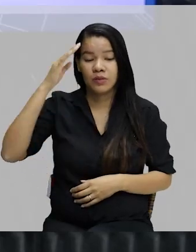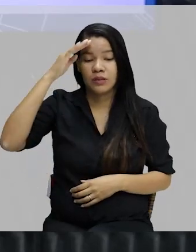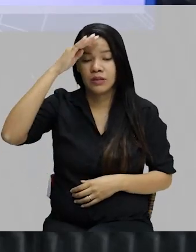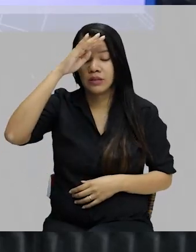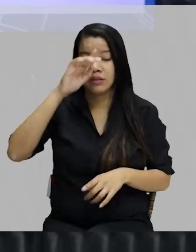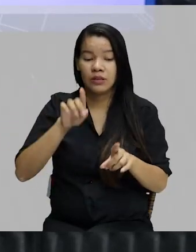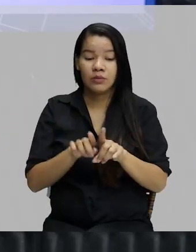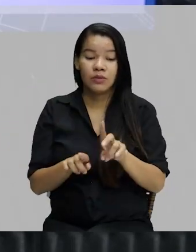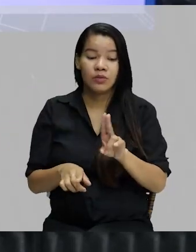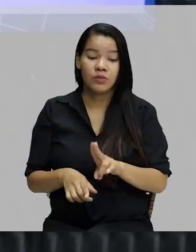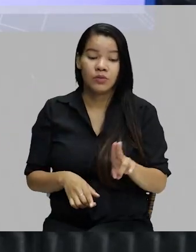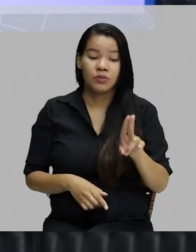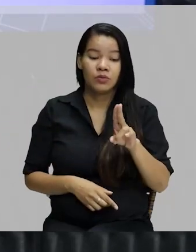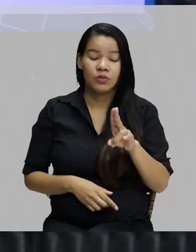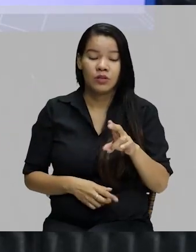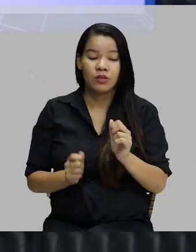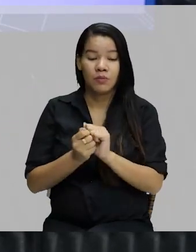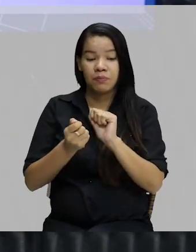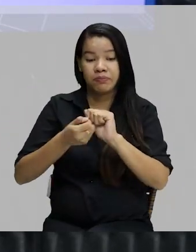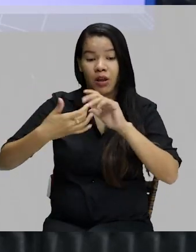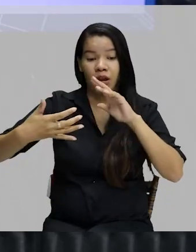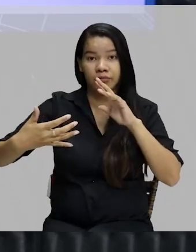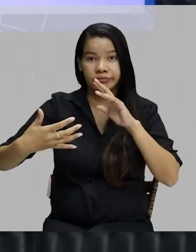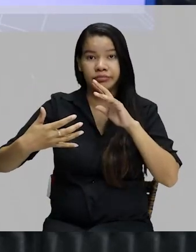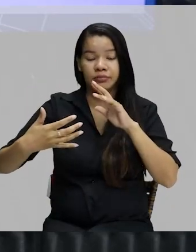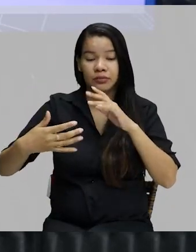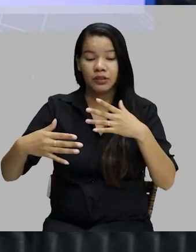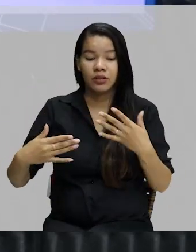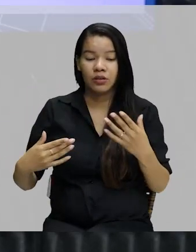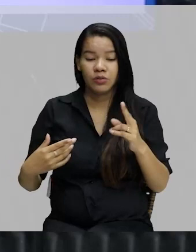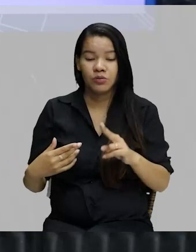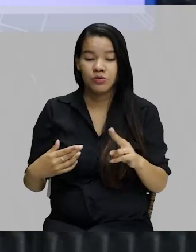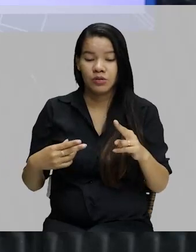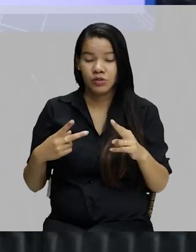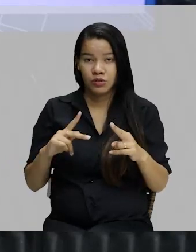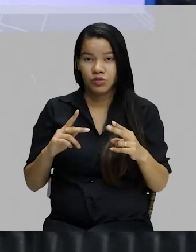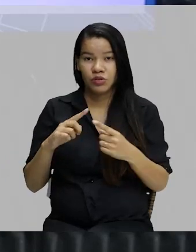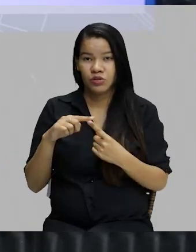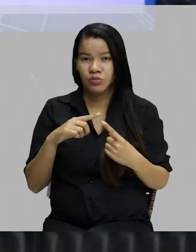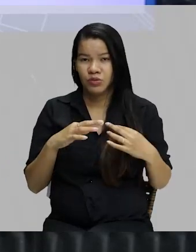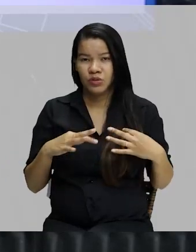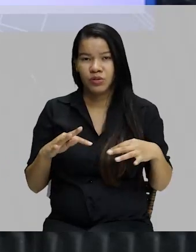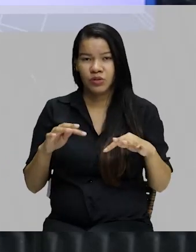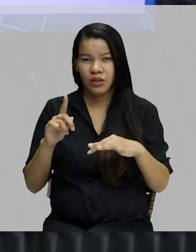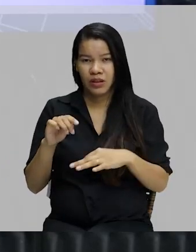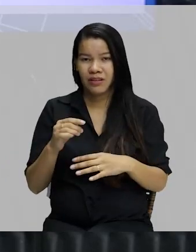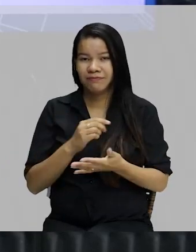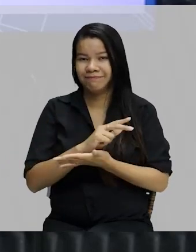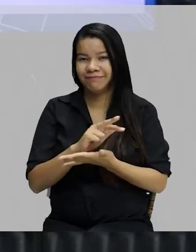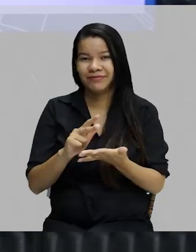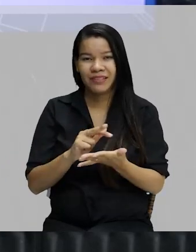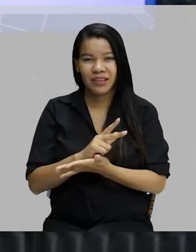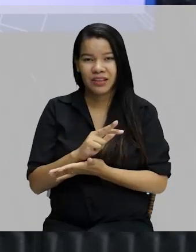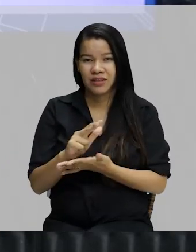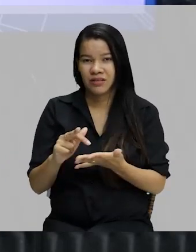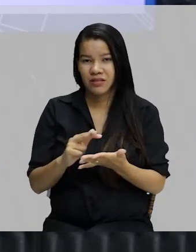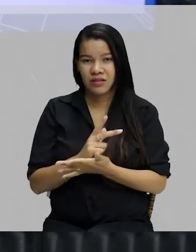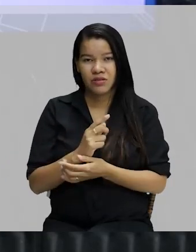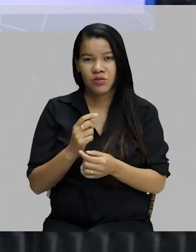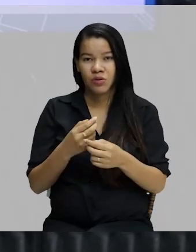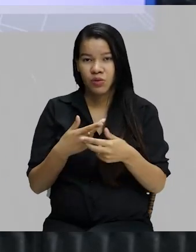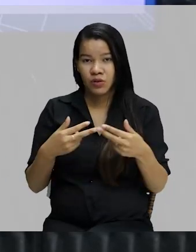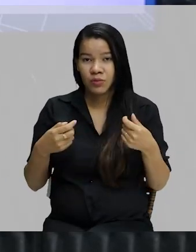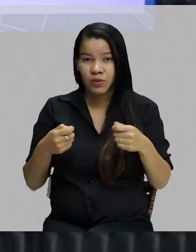o uso desse tipo de tecnologia é muito variado, é muito amplo. A radiação ocorre